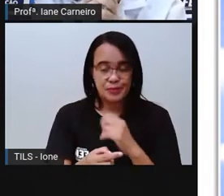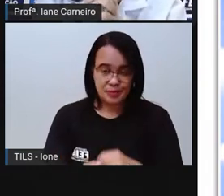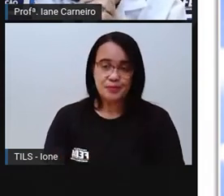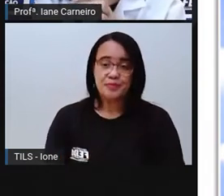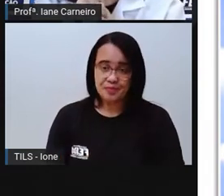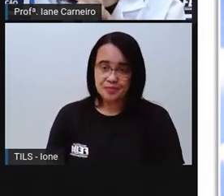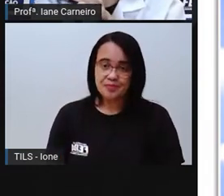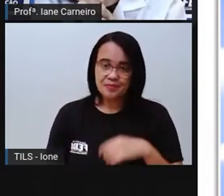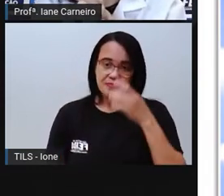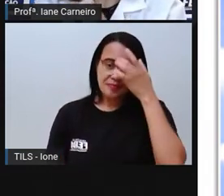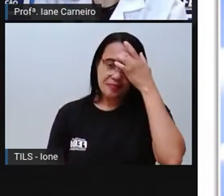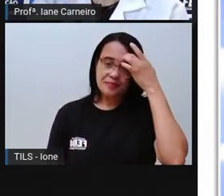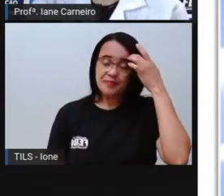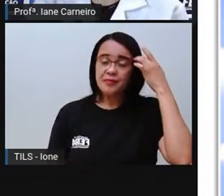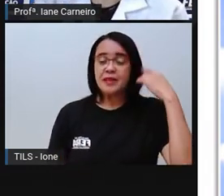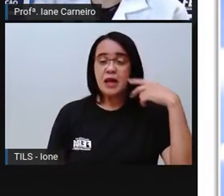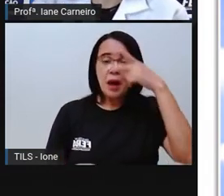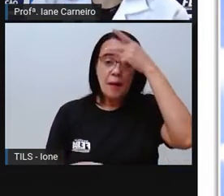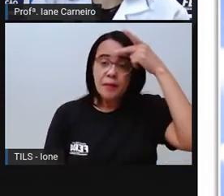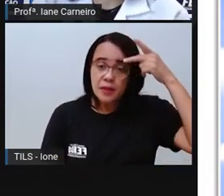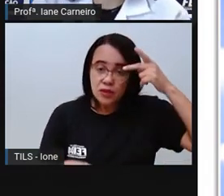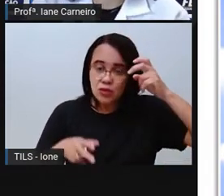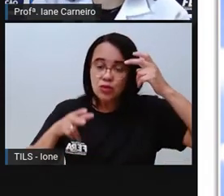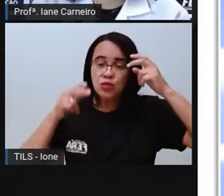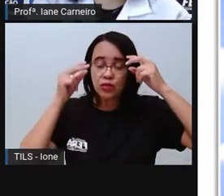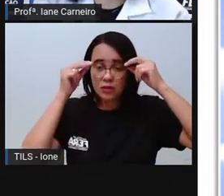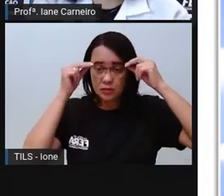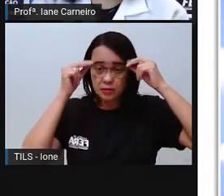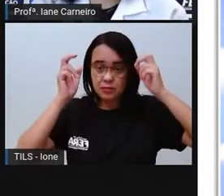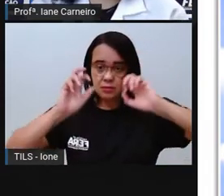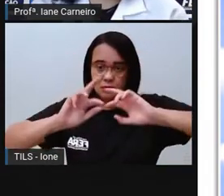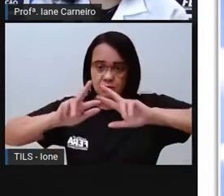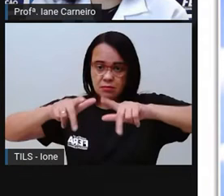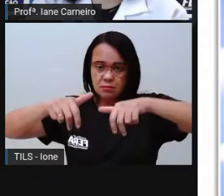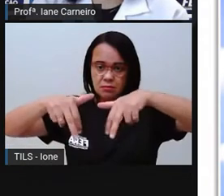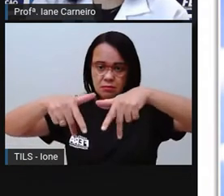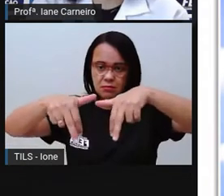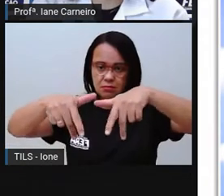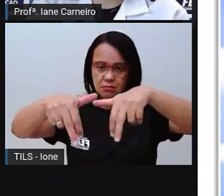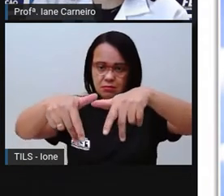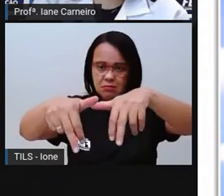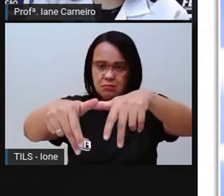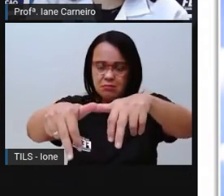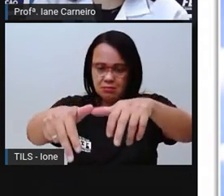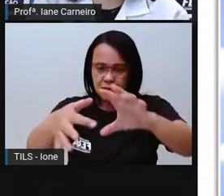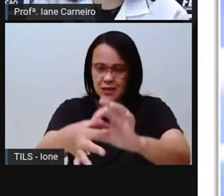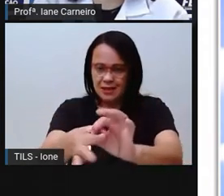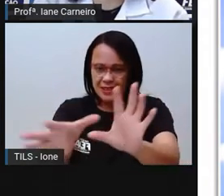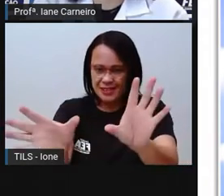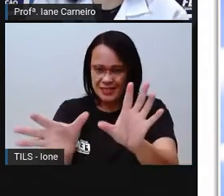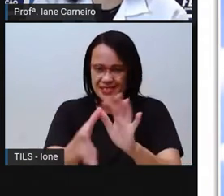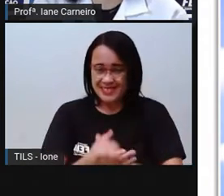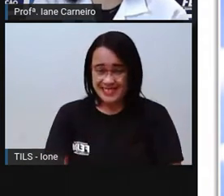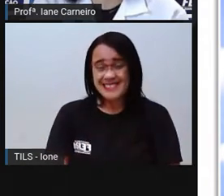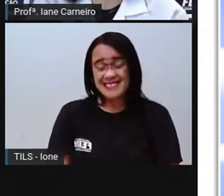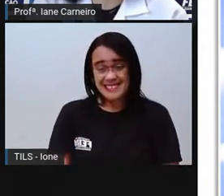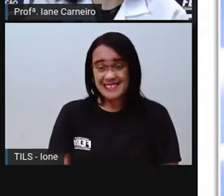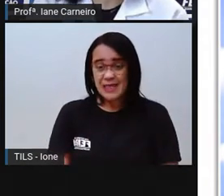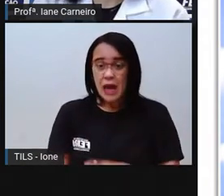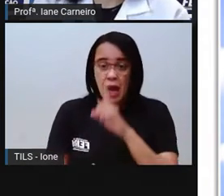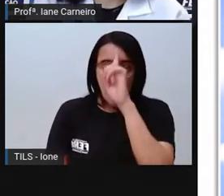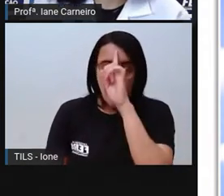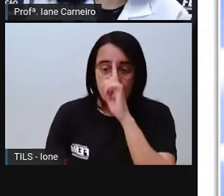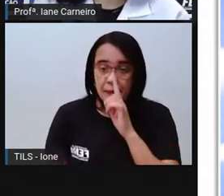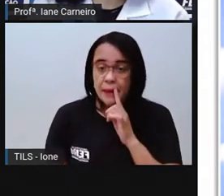já sabiam disso? Né? A cor amarela, ela significa que o motorista deve